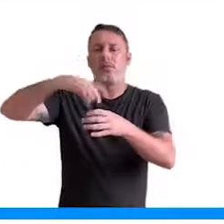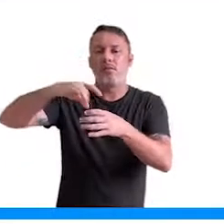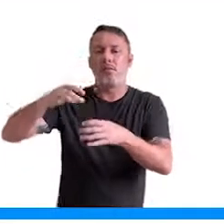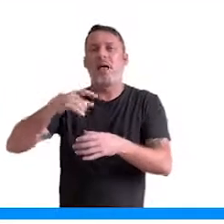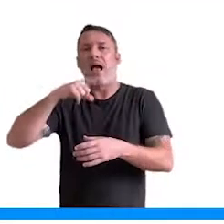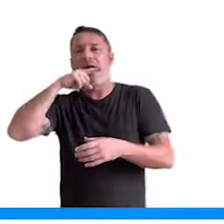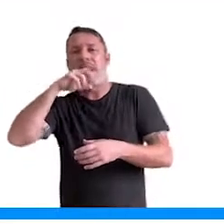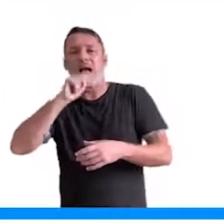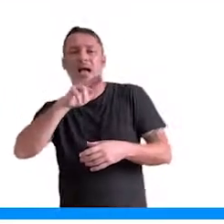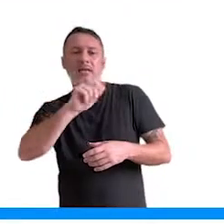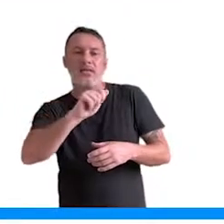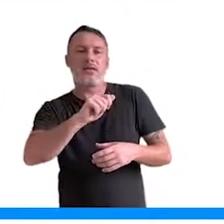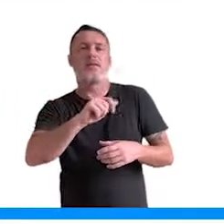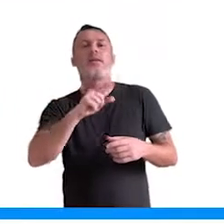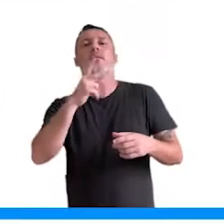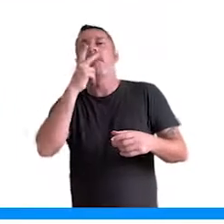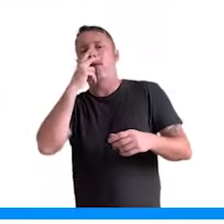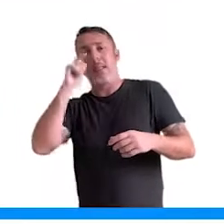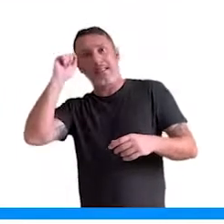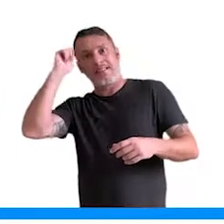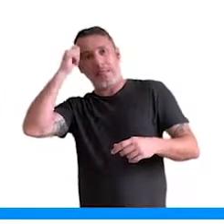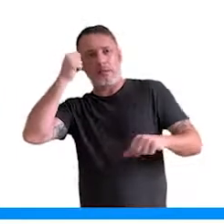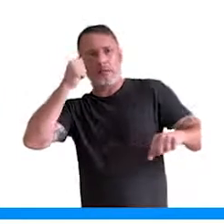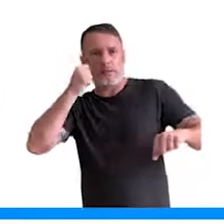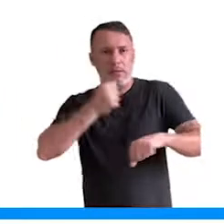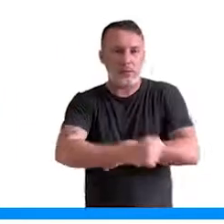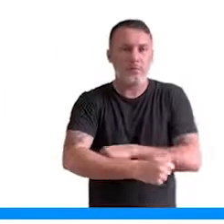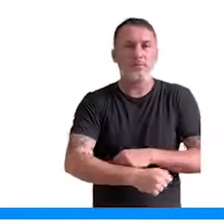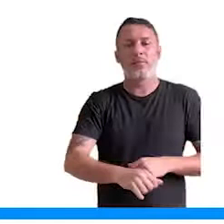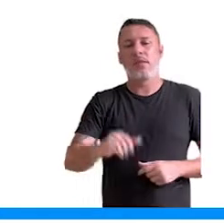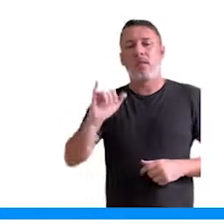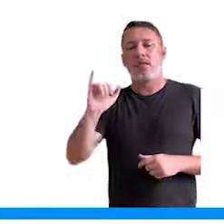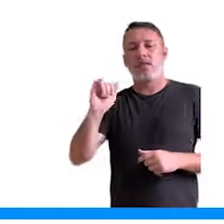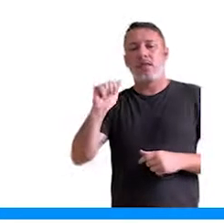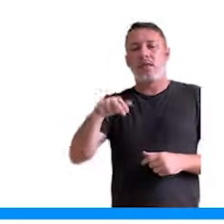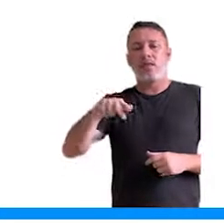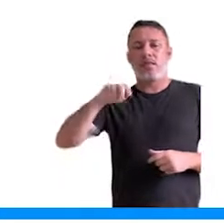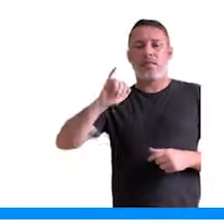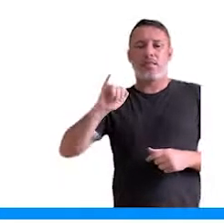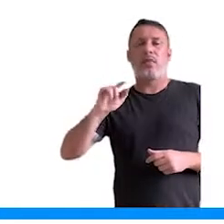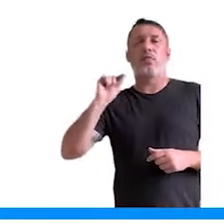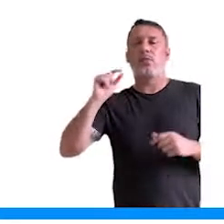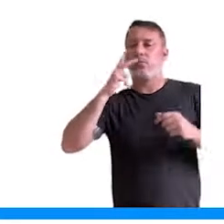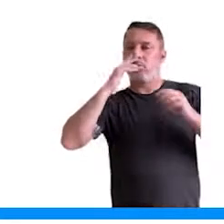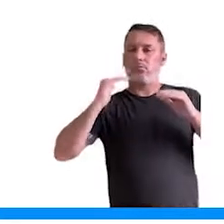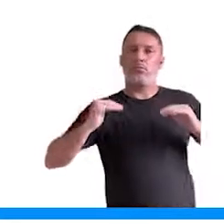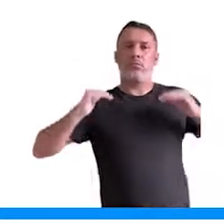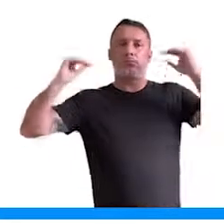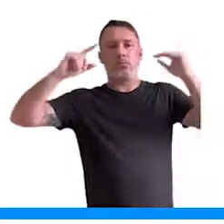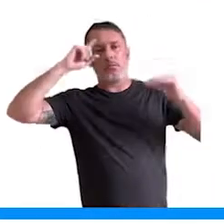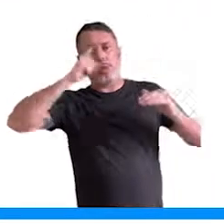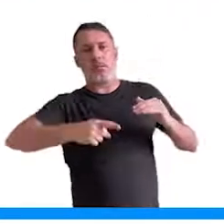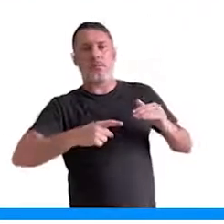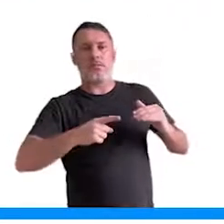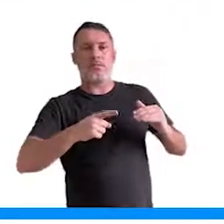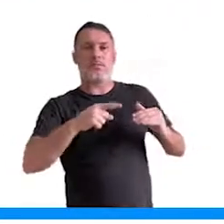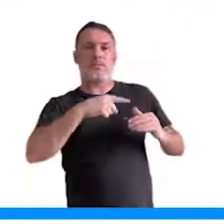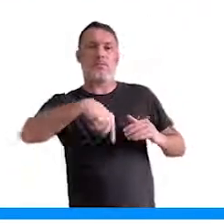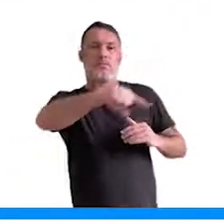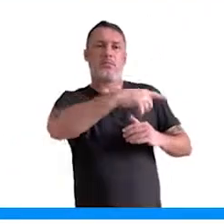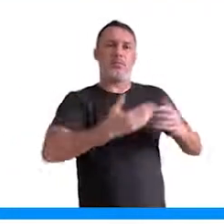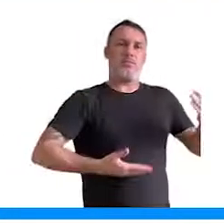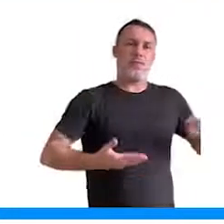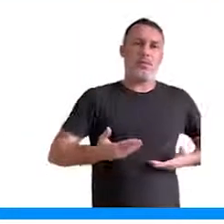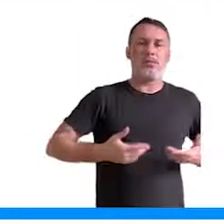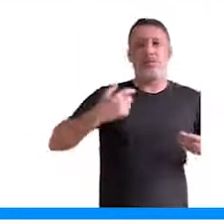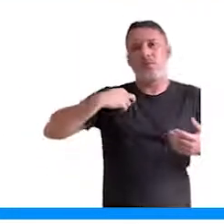aí colocando o negro para trabalhar na cana-de-açúcar, colocando o Yankee sob, né, uma hierarquia aí, ele